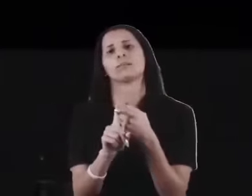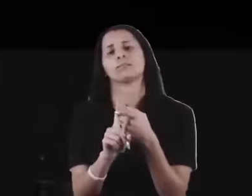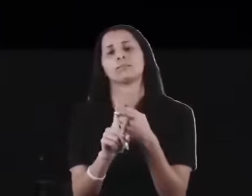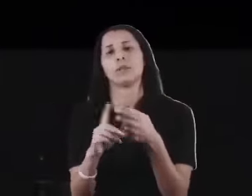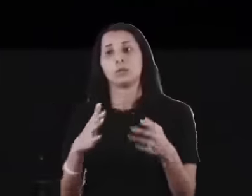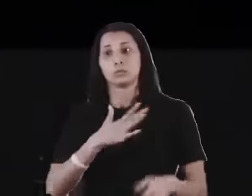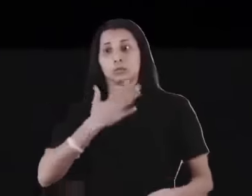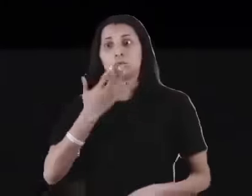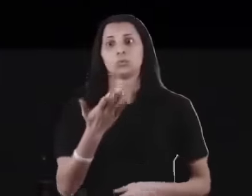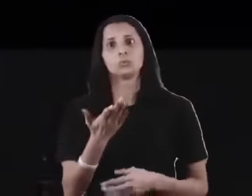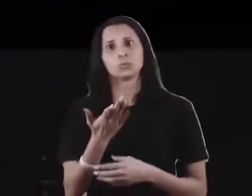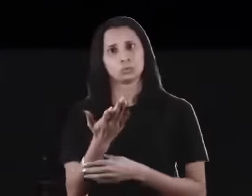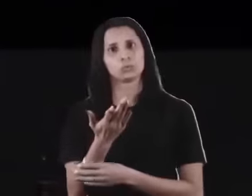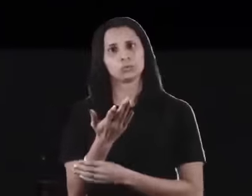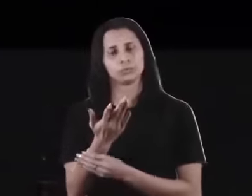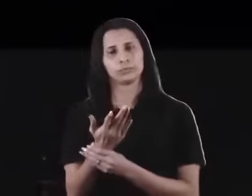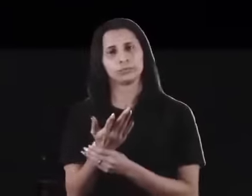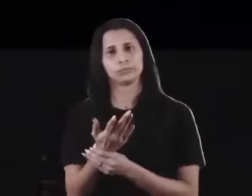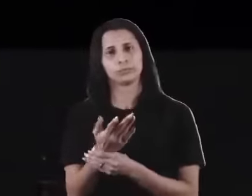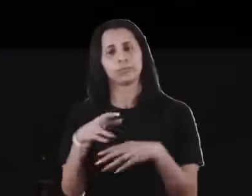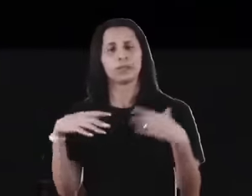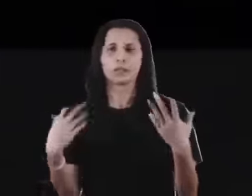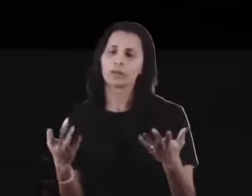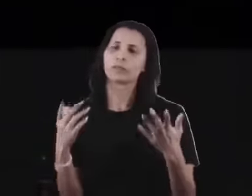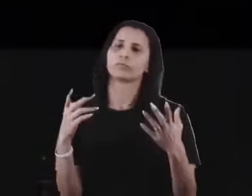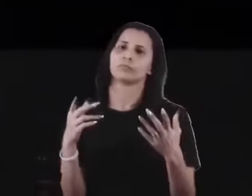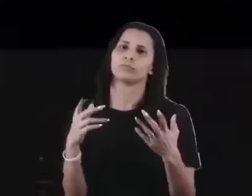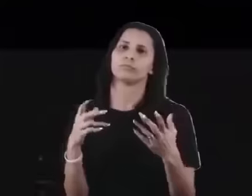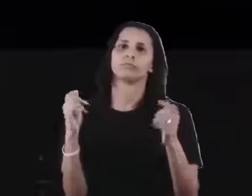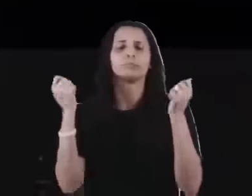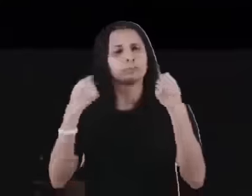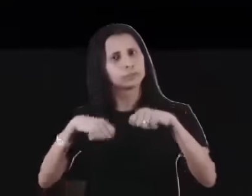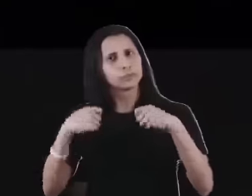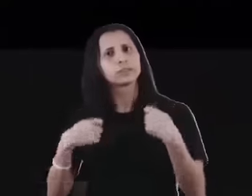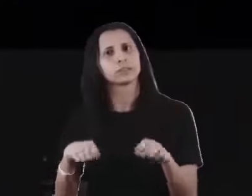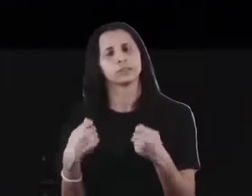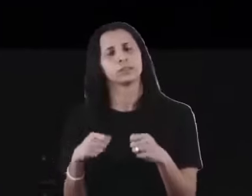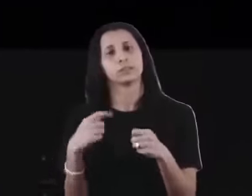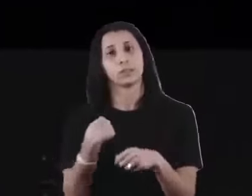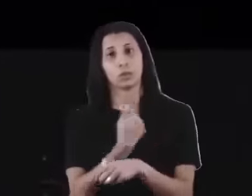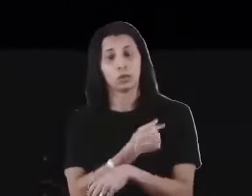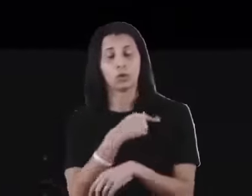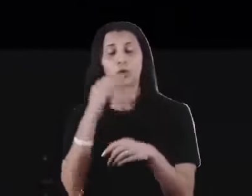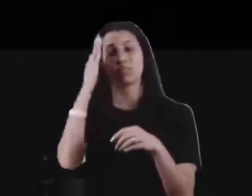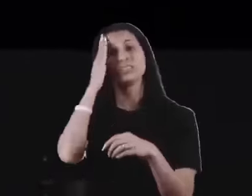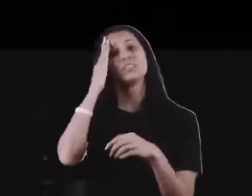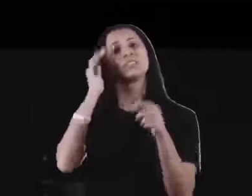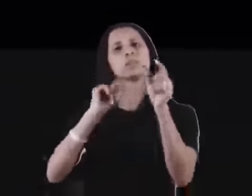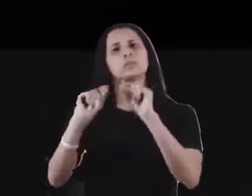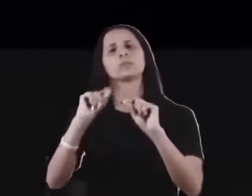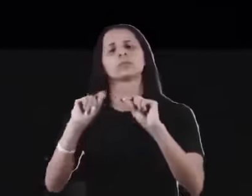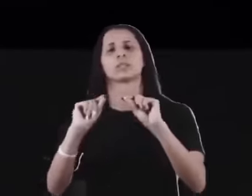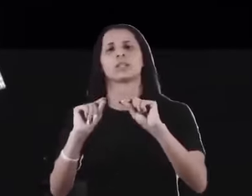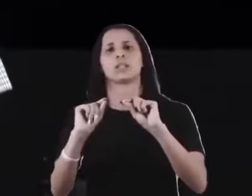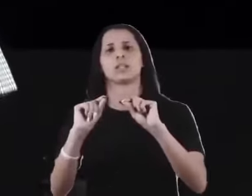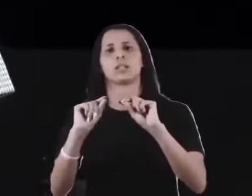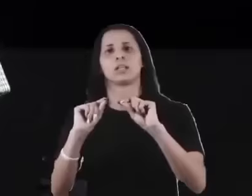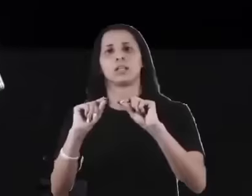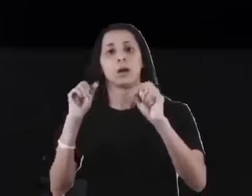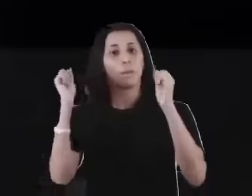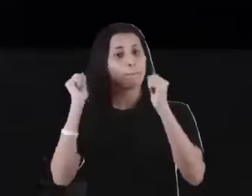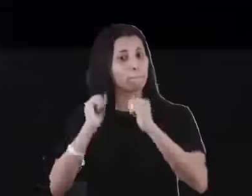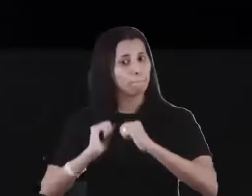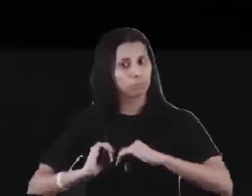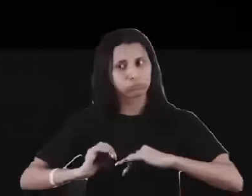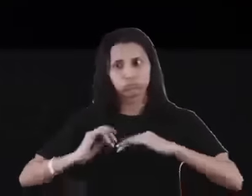um susto não é não deixa de ser uma agressão e nós precisamos entender a gravidade que